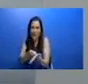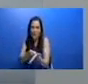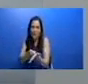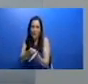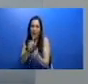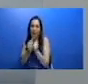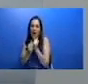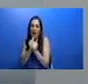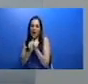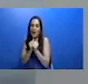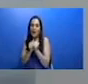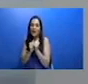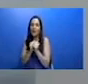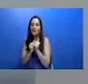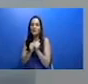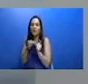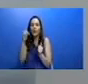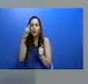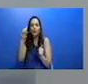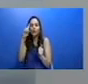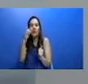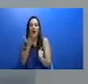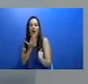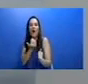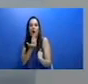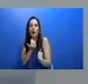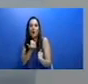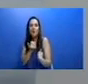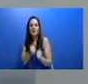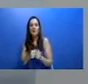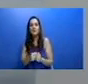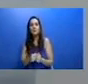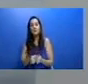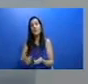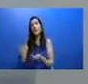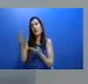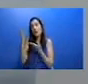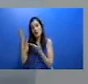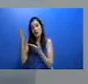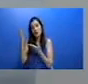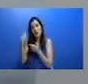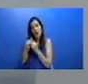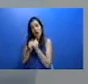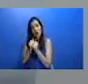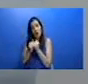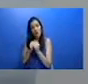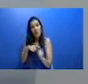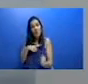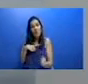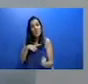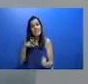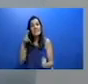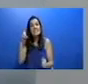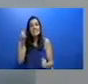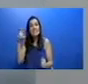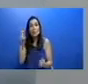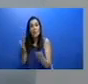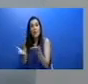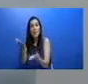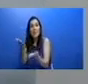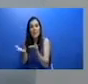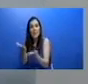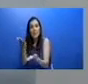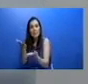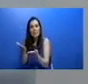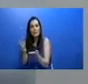consumido todos os dias. Então, o arroz, olha, esse pacote tem 5 quilos, olha só, 5 quilos. Então,